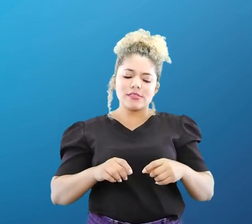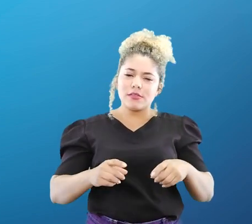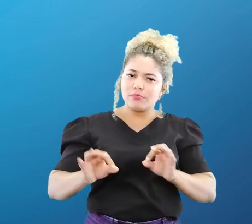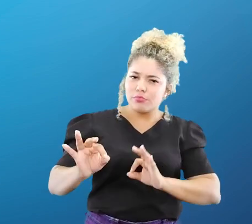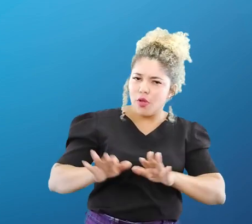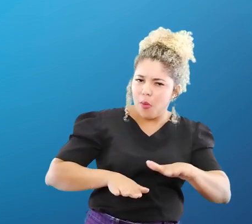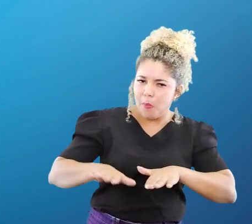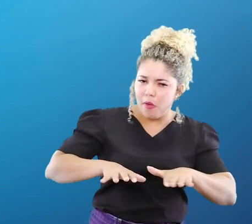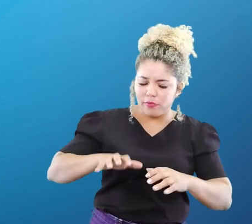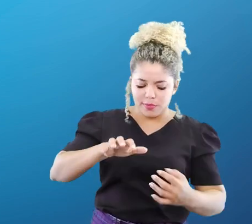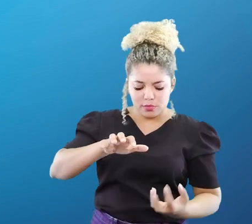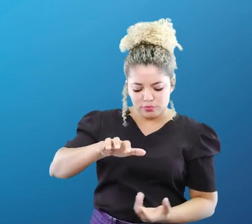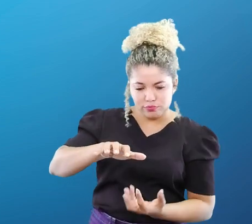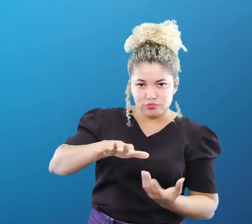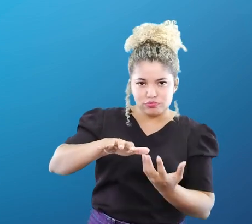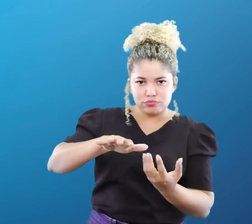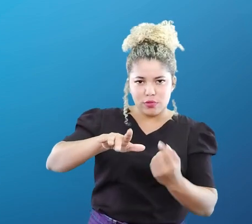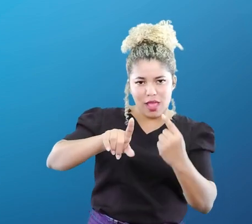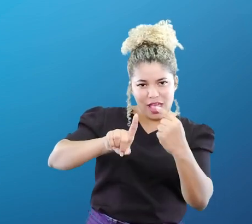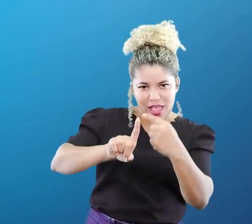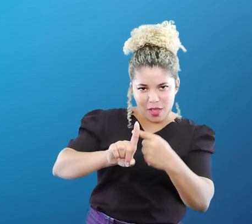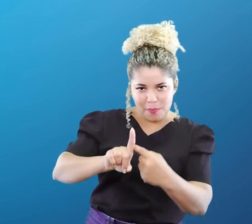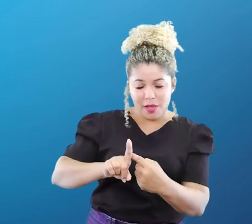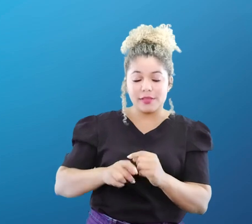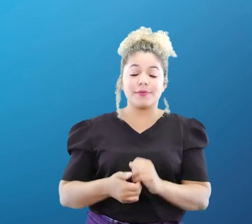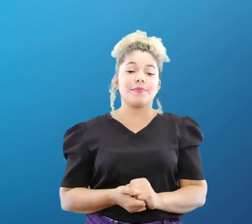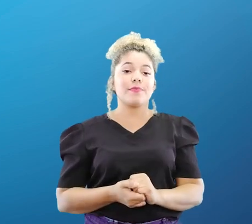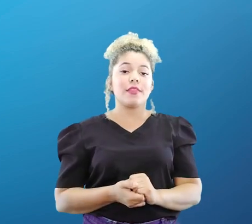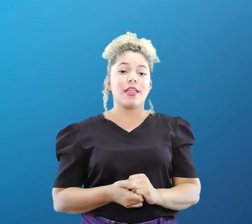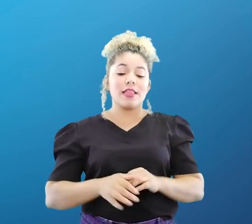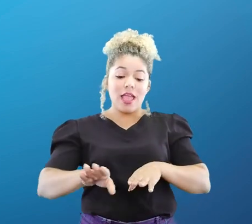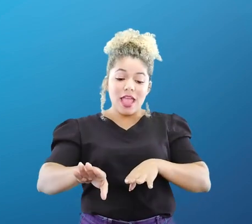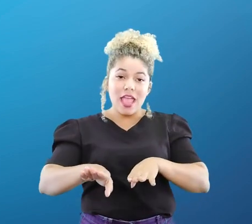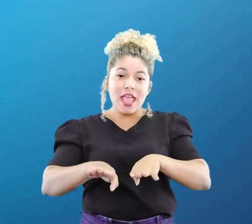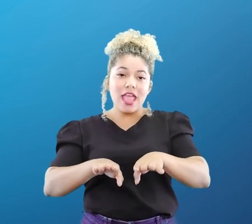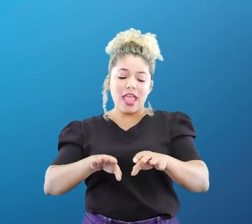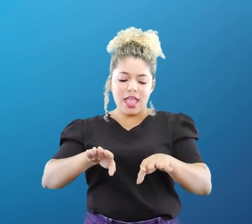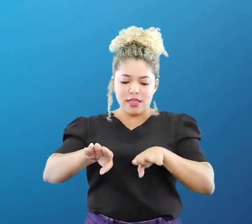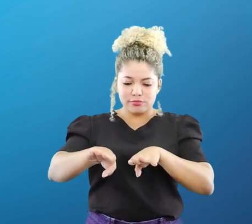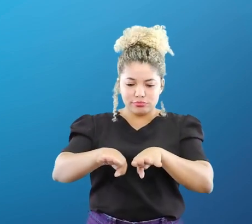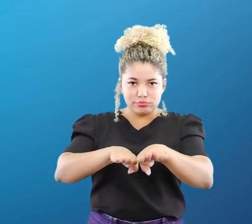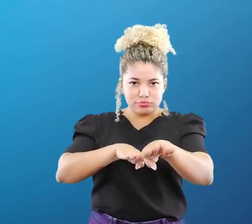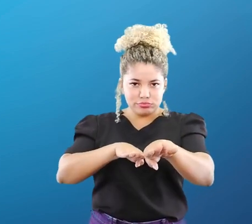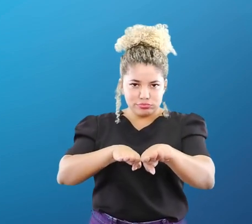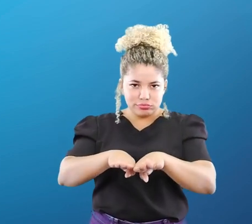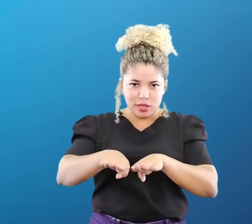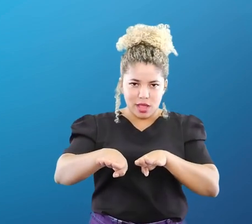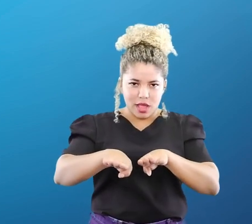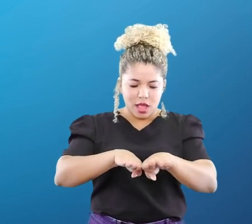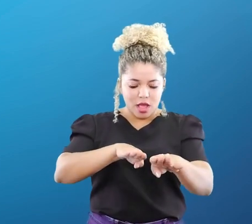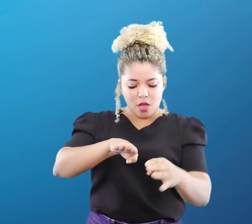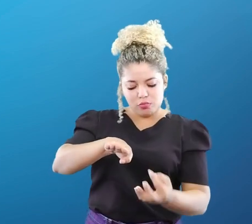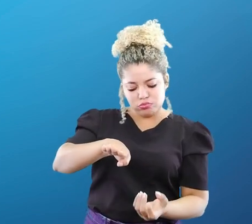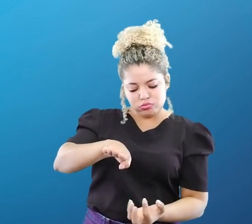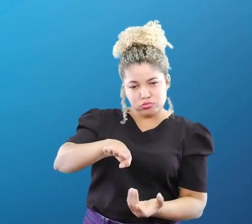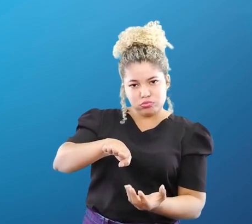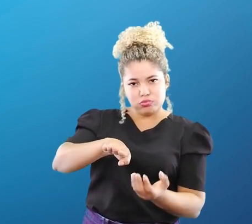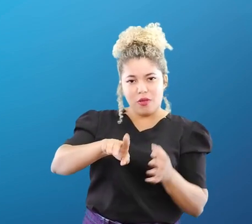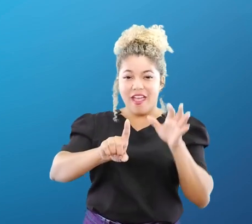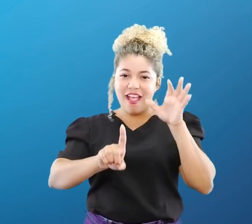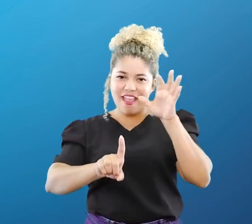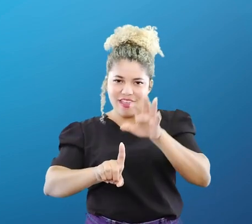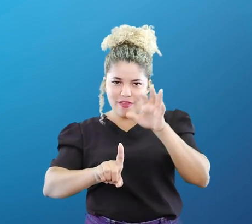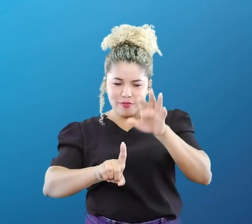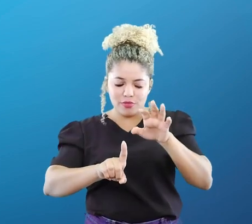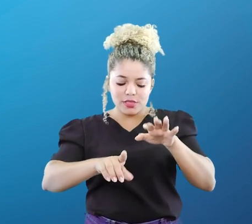acabam abaixando. Consequentemente, esse movimento convectivo que acontece no magma faz com que as placas